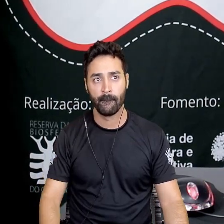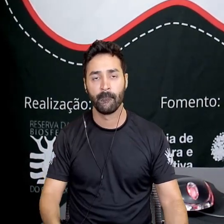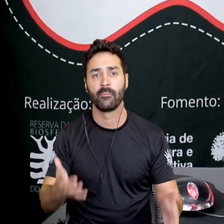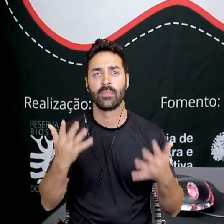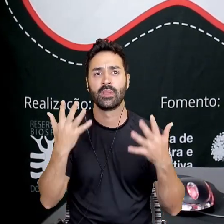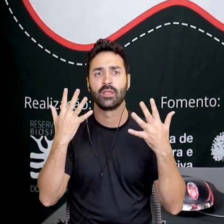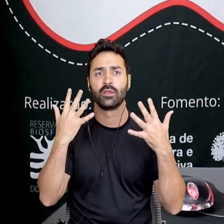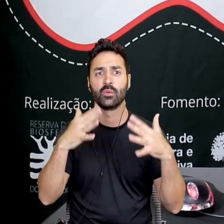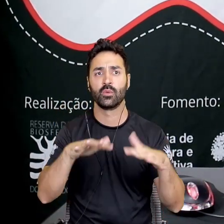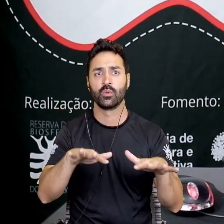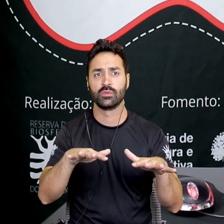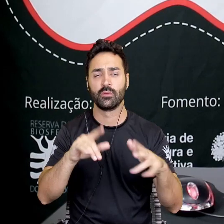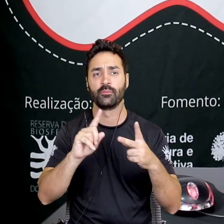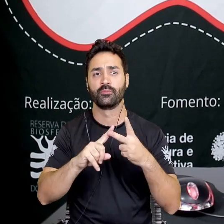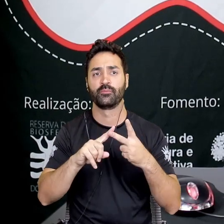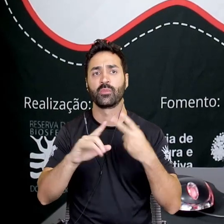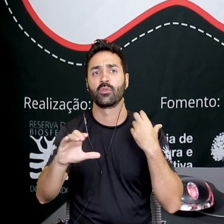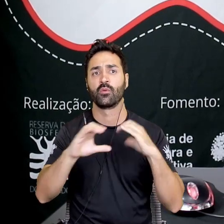Ótimo.